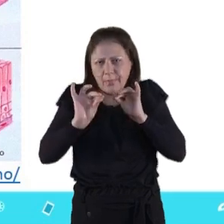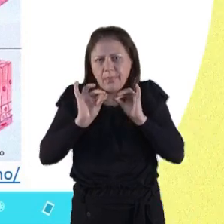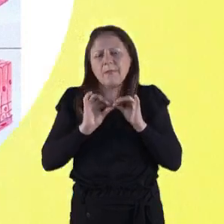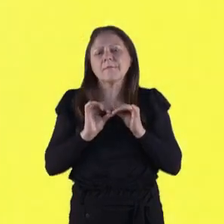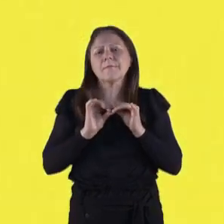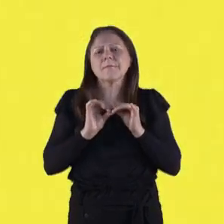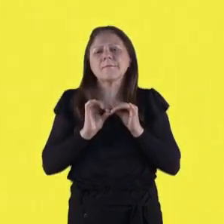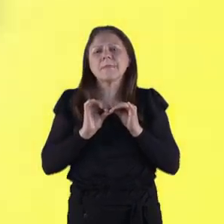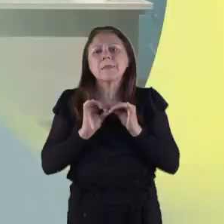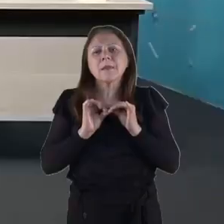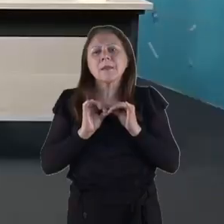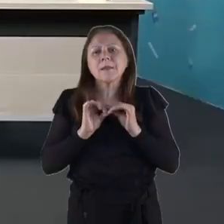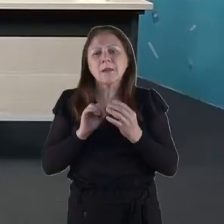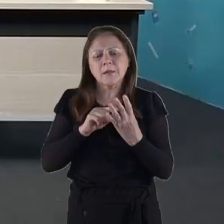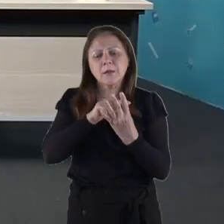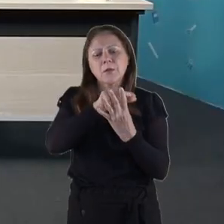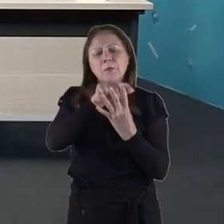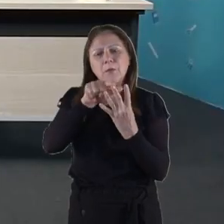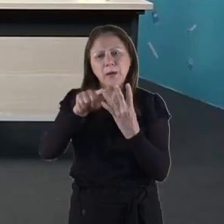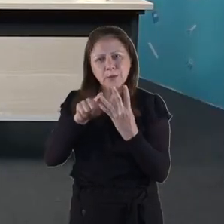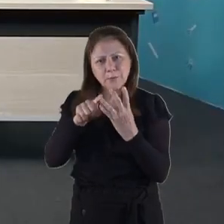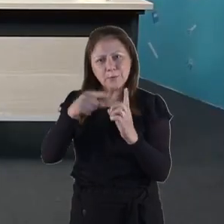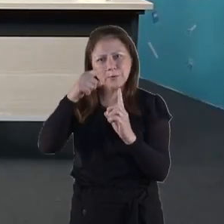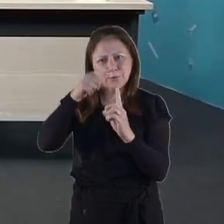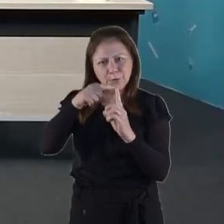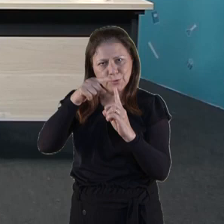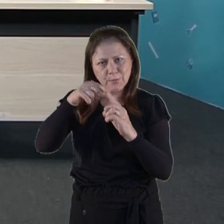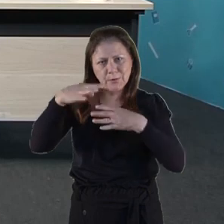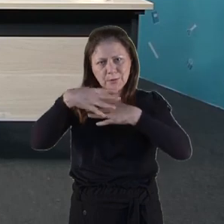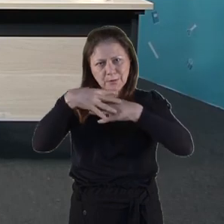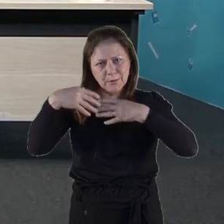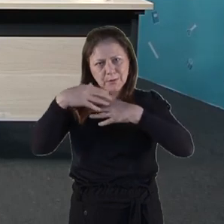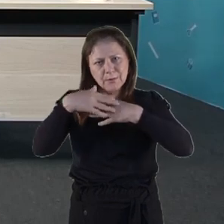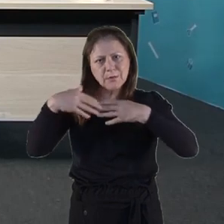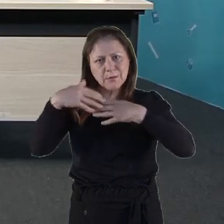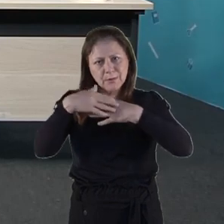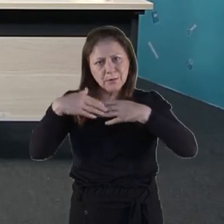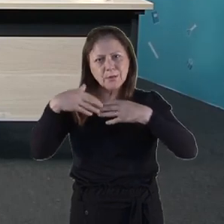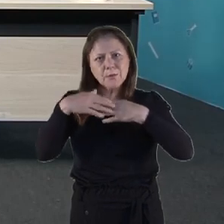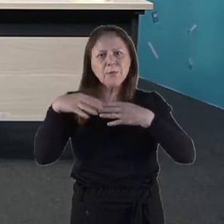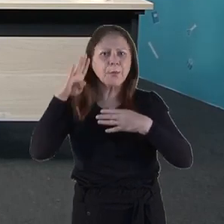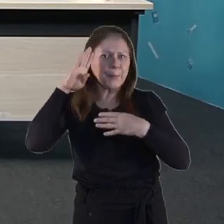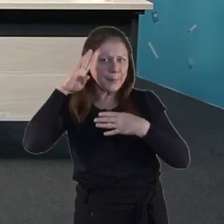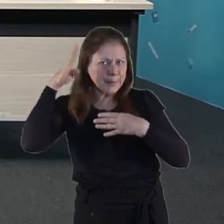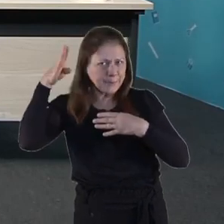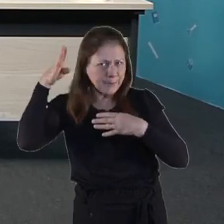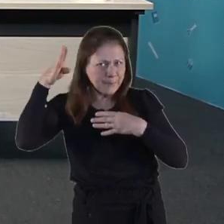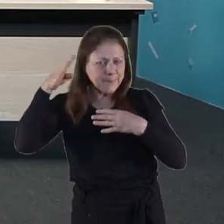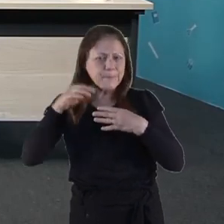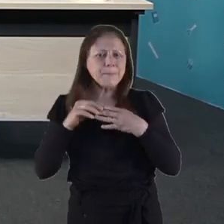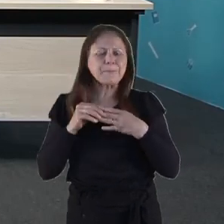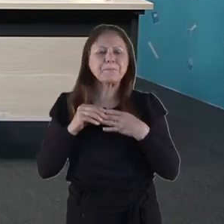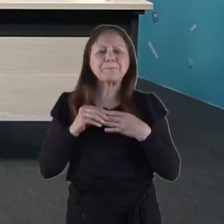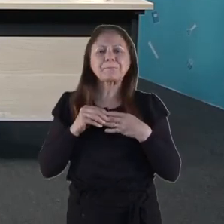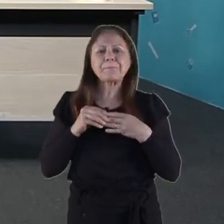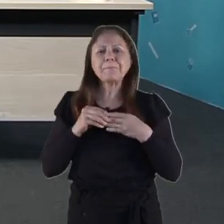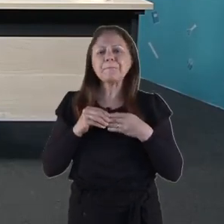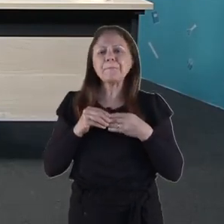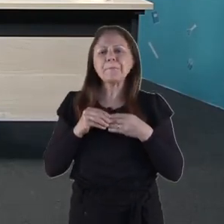que a gente produz. Então, a gente tem 4 tipos de tecido principais. Deixa eu tirar isso daqui e sentar para a gente conversar sobre isso.